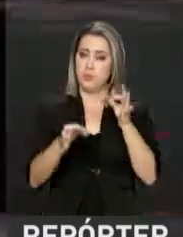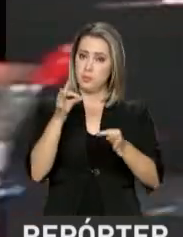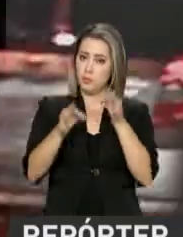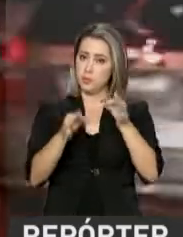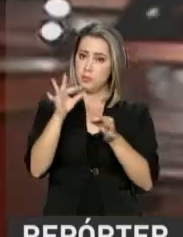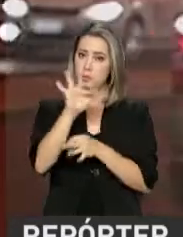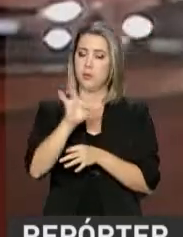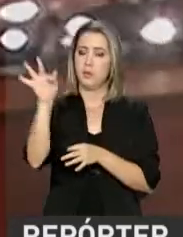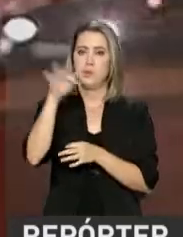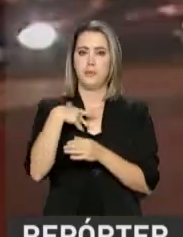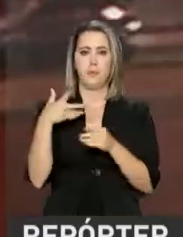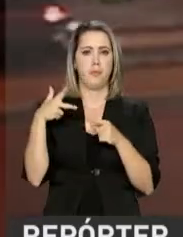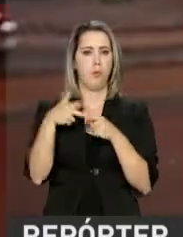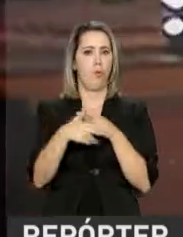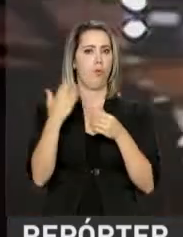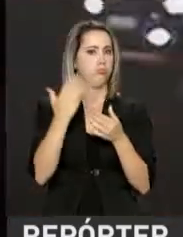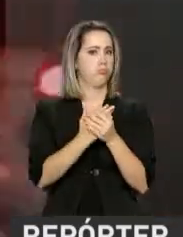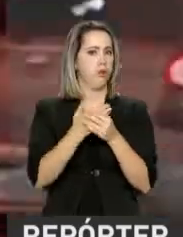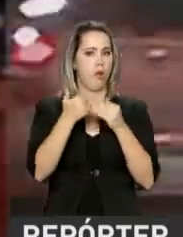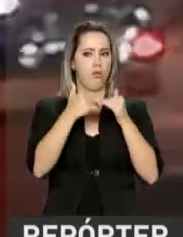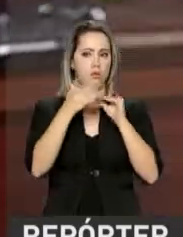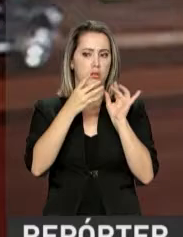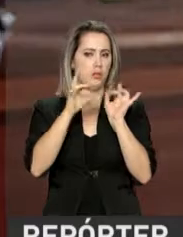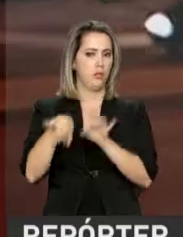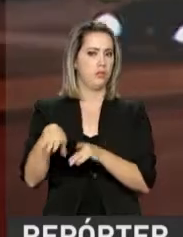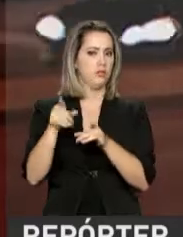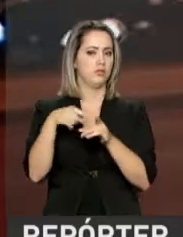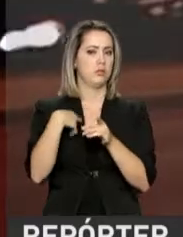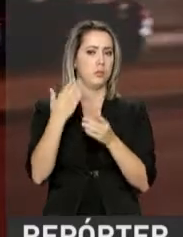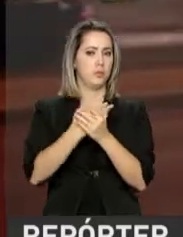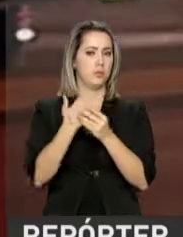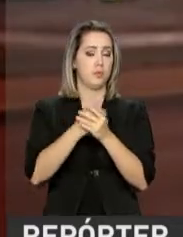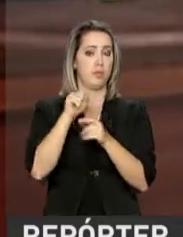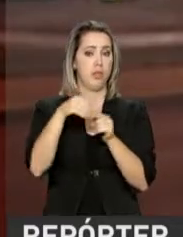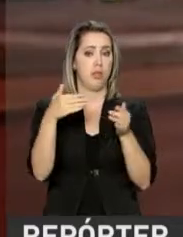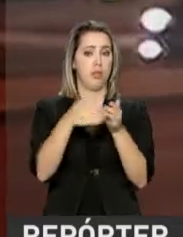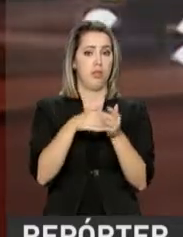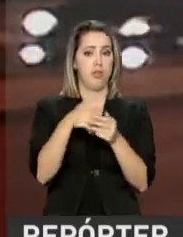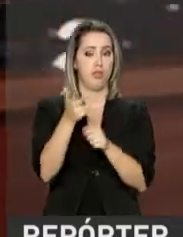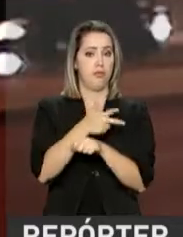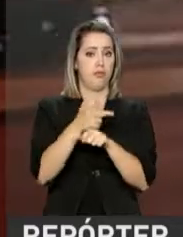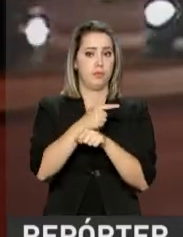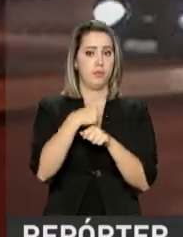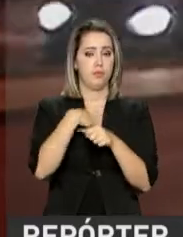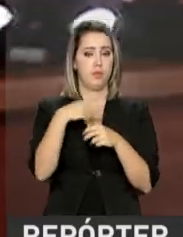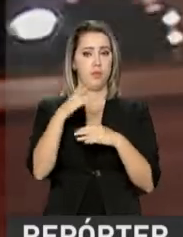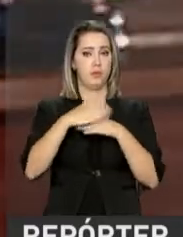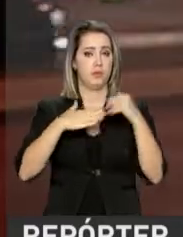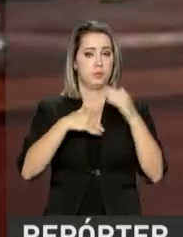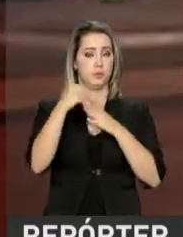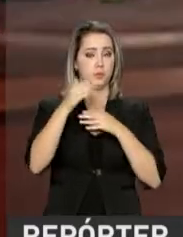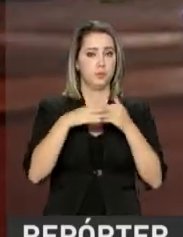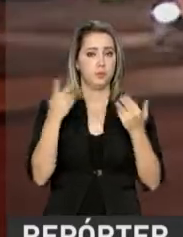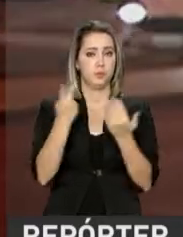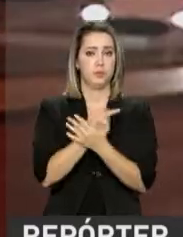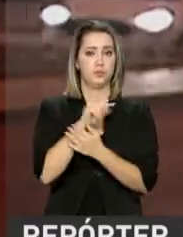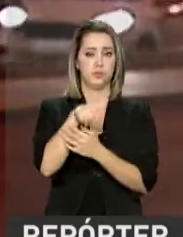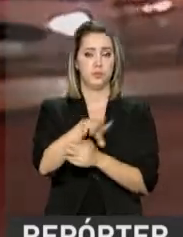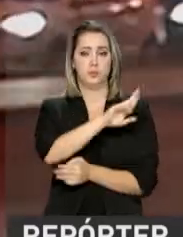suspender o inquérito até que a gravação do empresário Joesley Batista fosse periciada, o que está